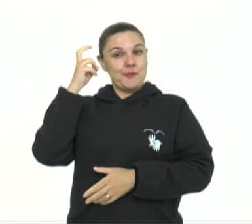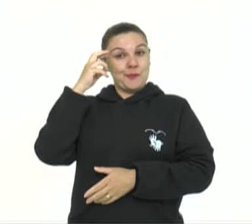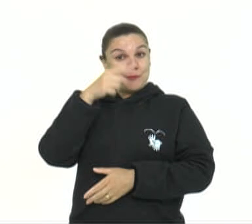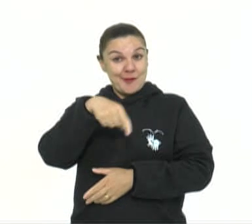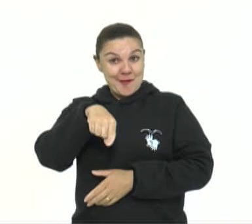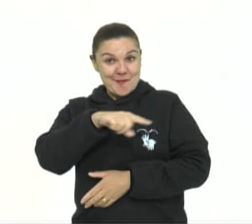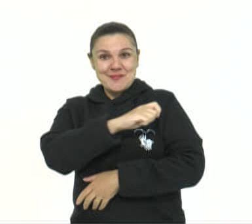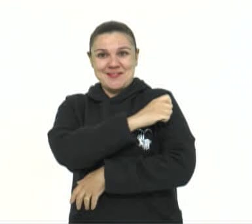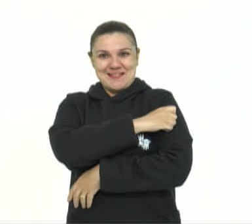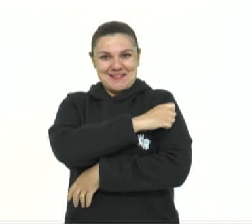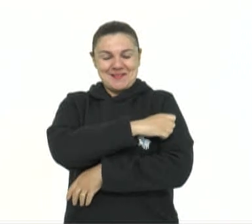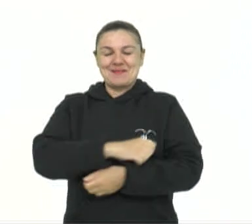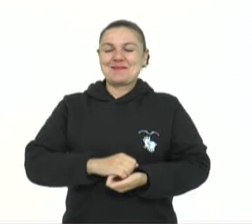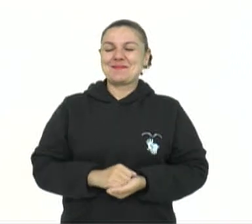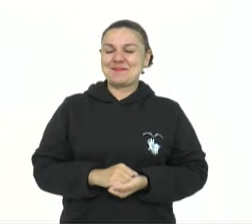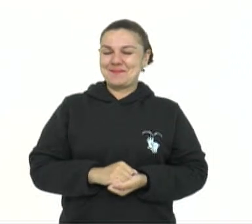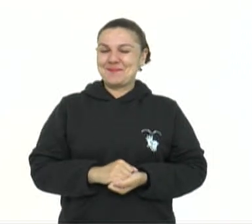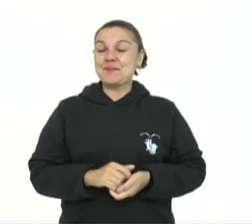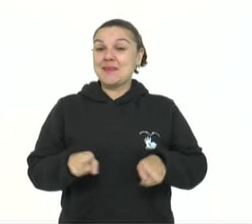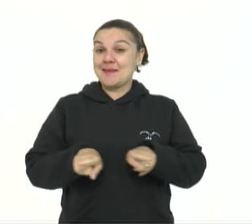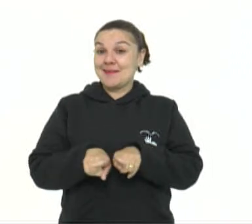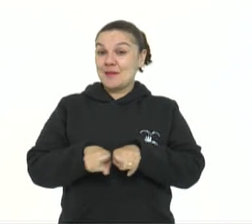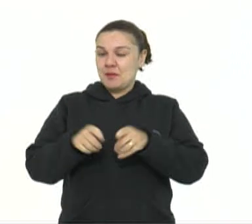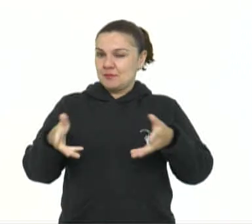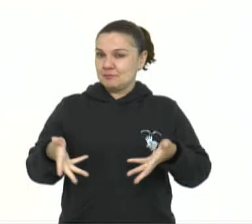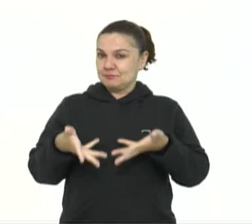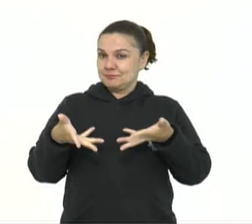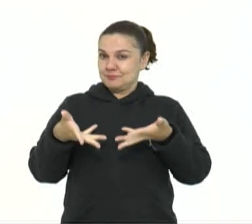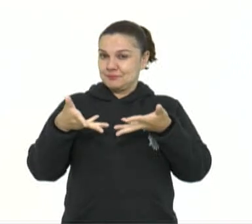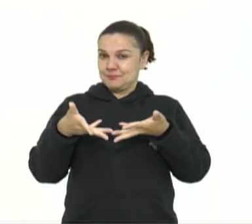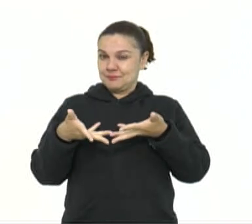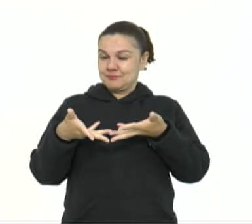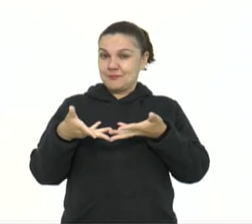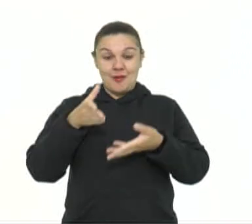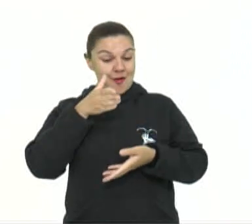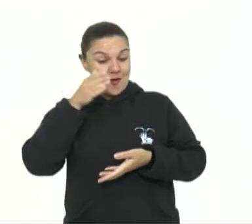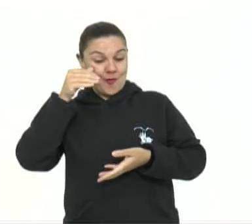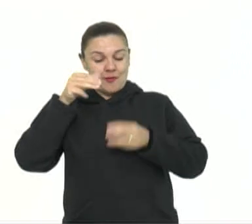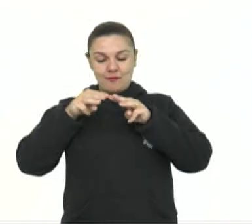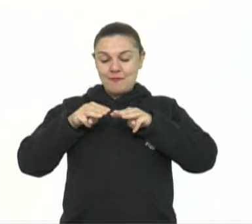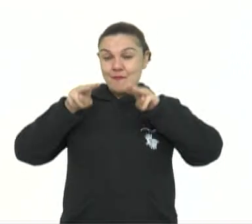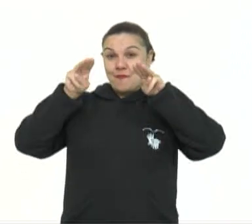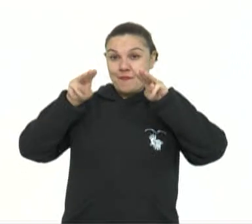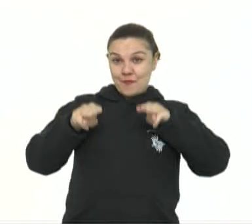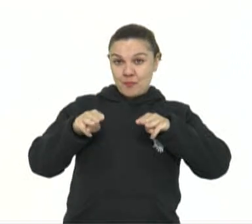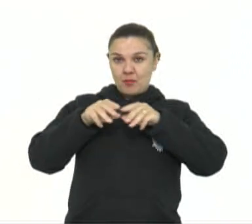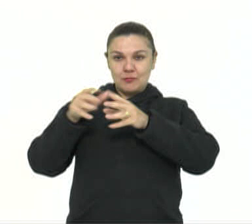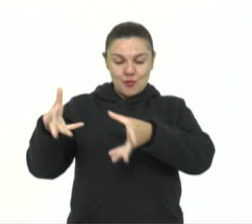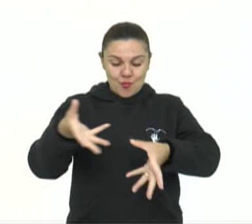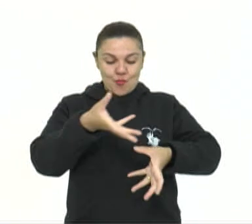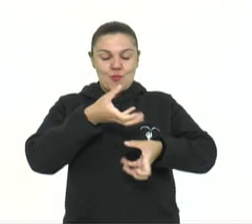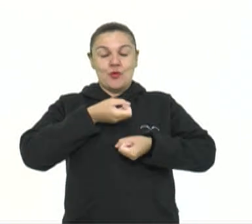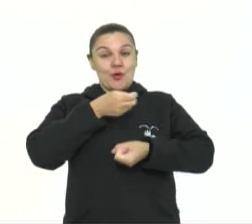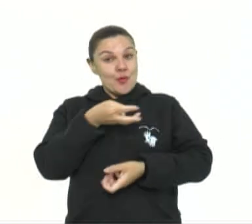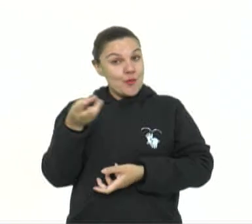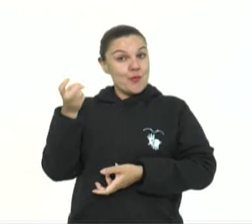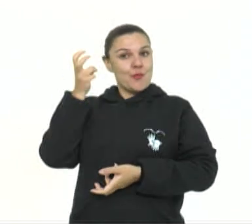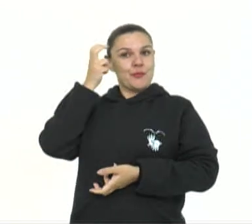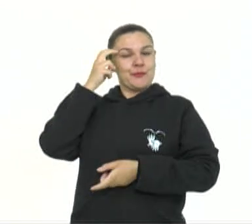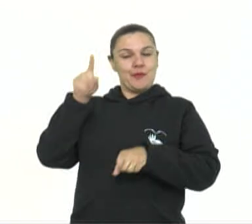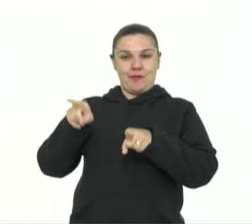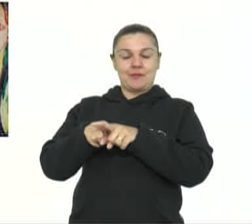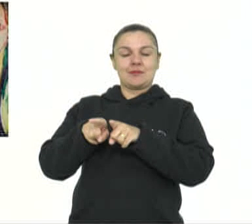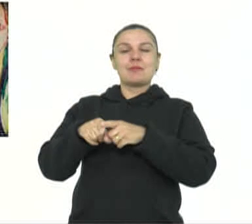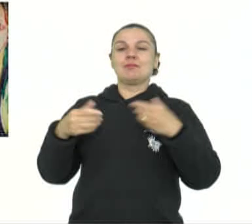de vocês, e estimular o interesse por museus como fonte de aquisição cultural e